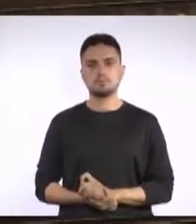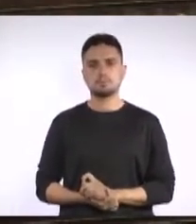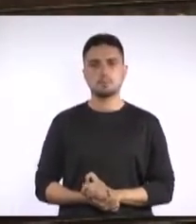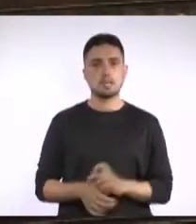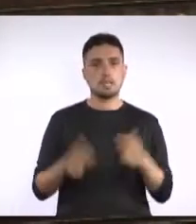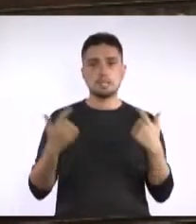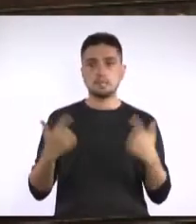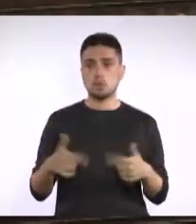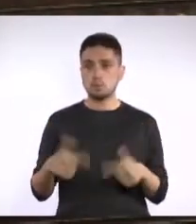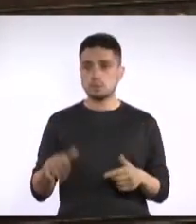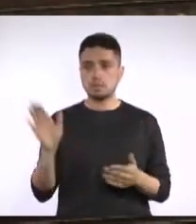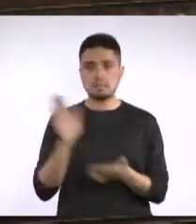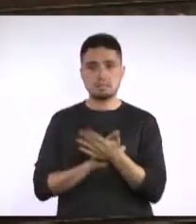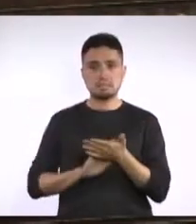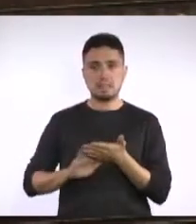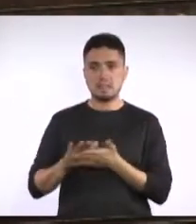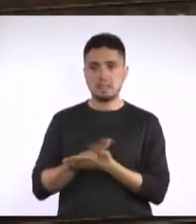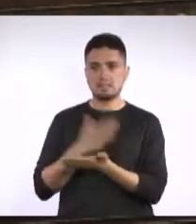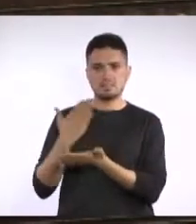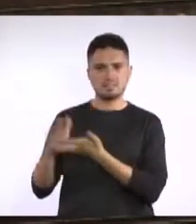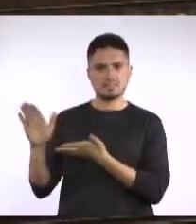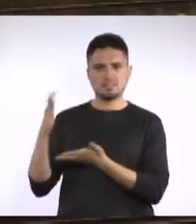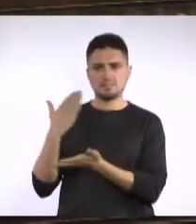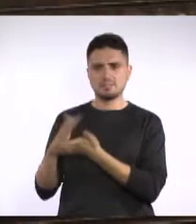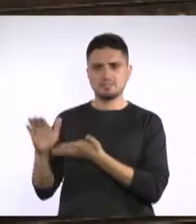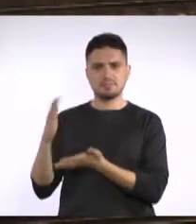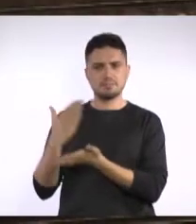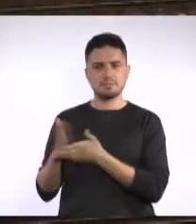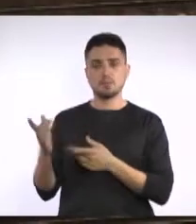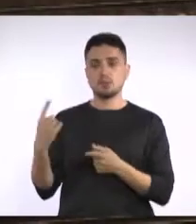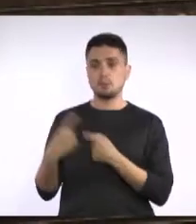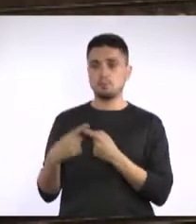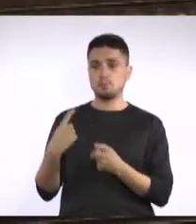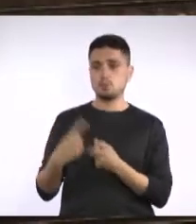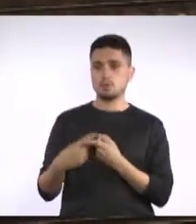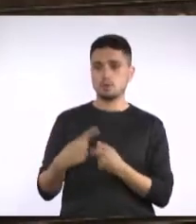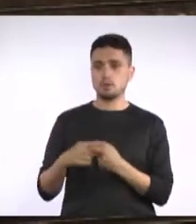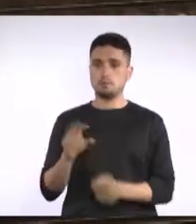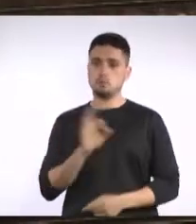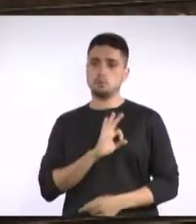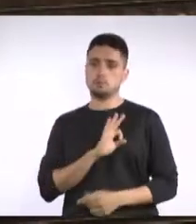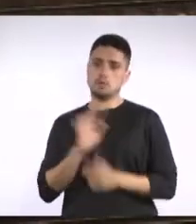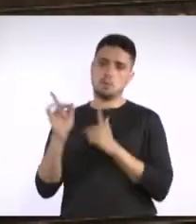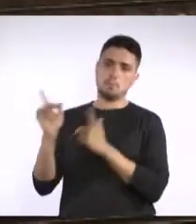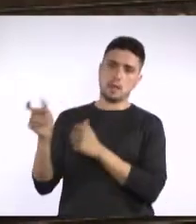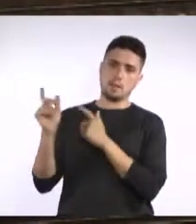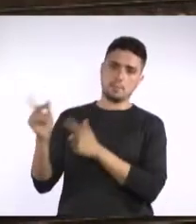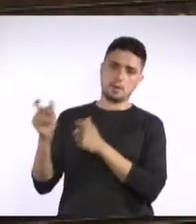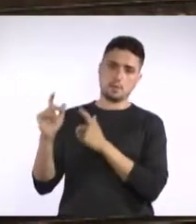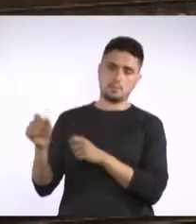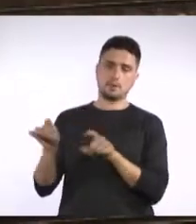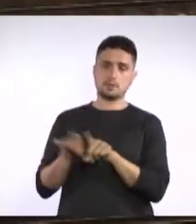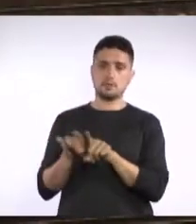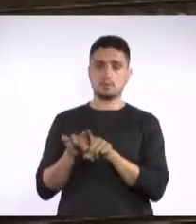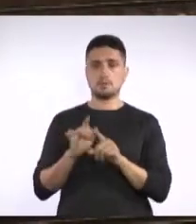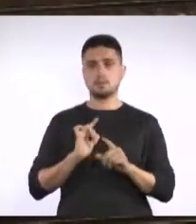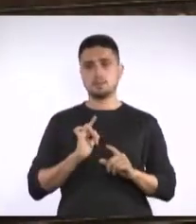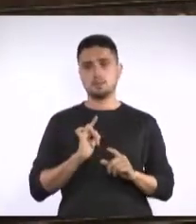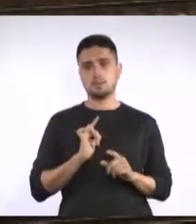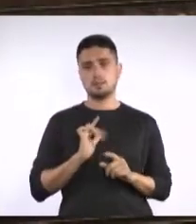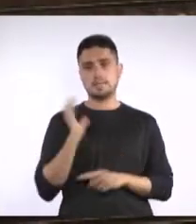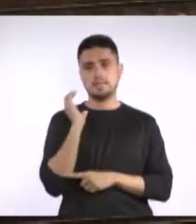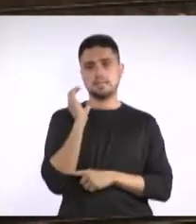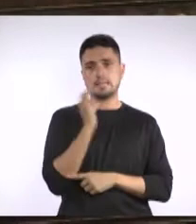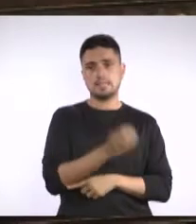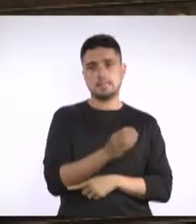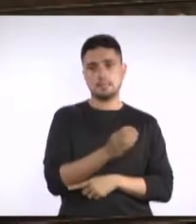nenhuma relação entre o aumento da letalidade policial no Estado e as tais reduções criminais